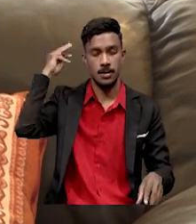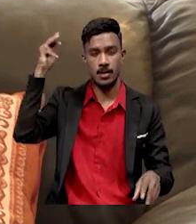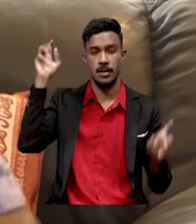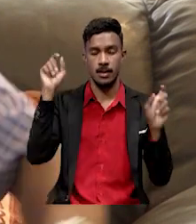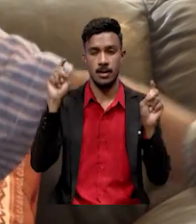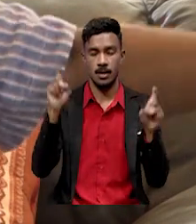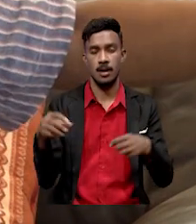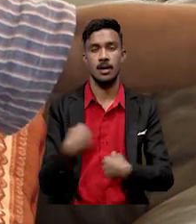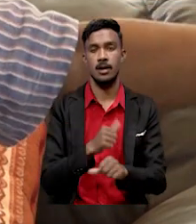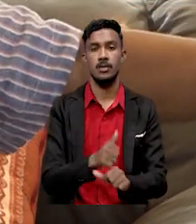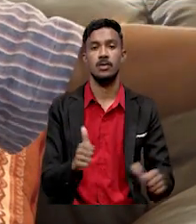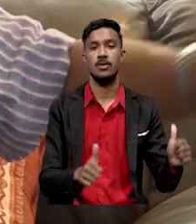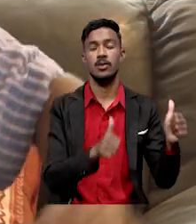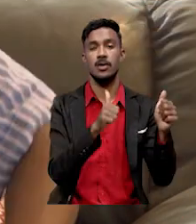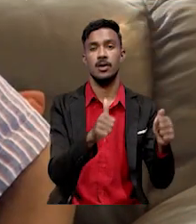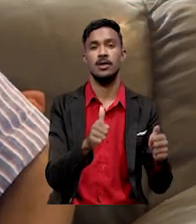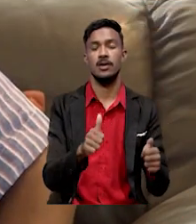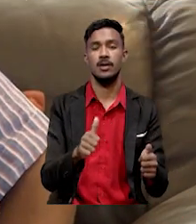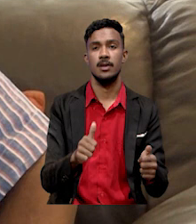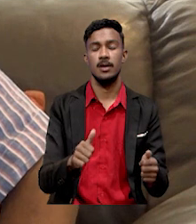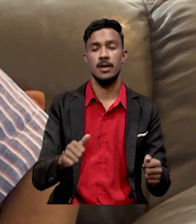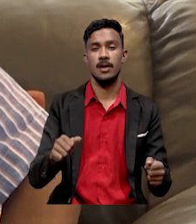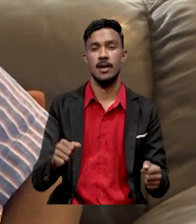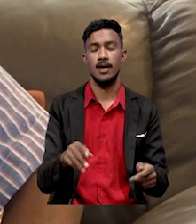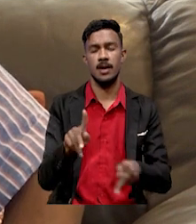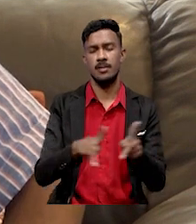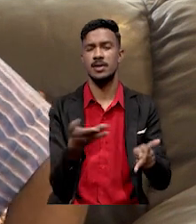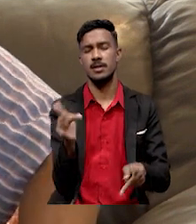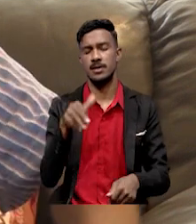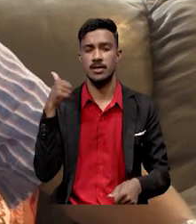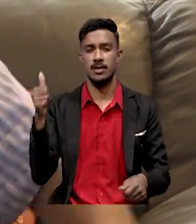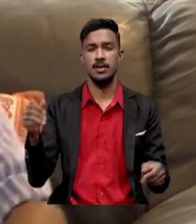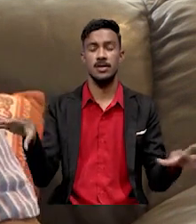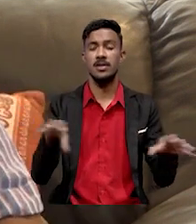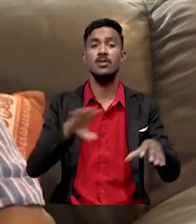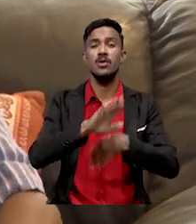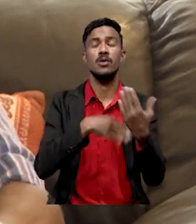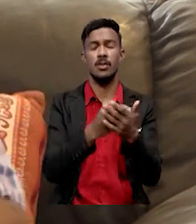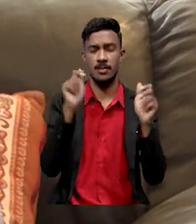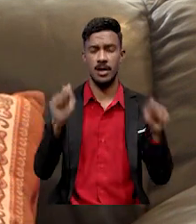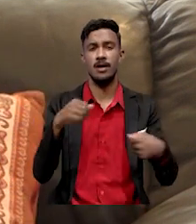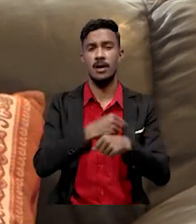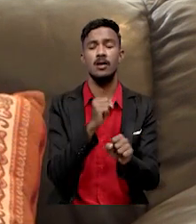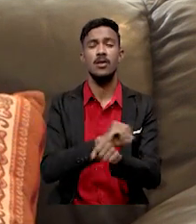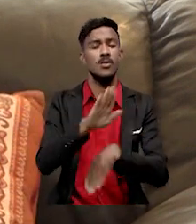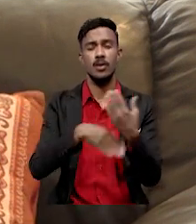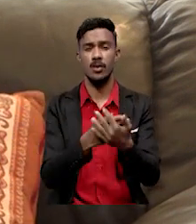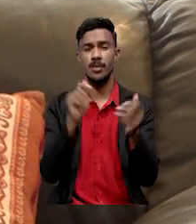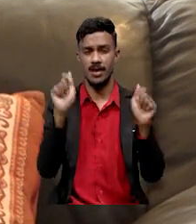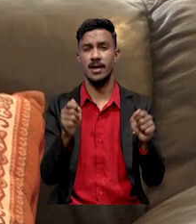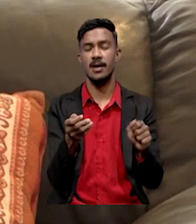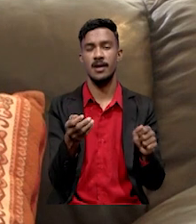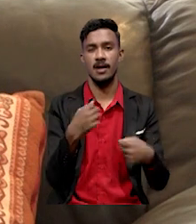sana. E tarei mas amanhã ni qualquer servis itu halo. O ato halo nesse ralo, halo nesse ralo, botou nesse ralo.